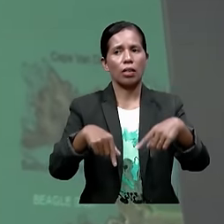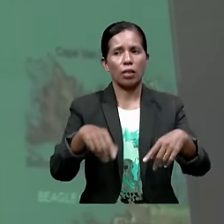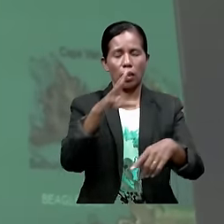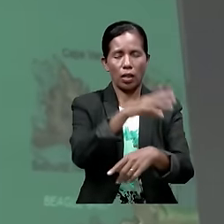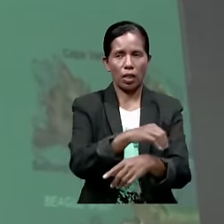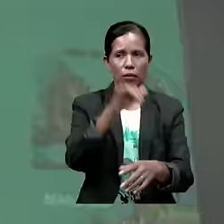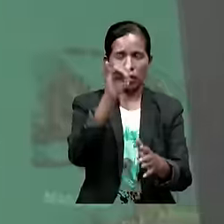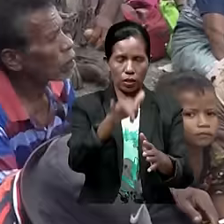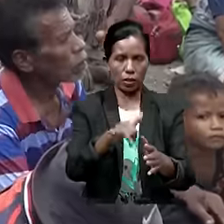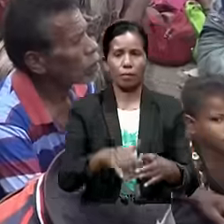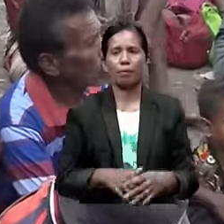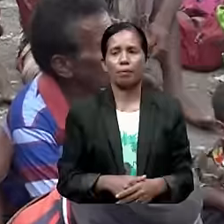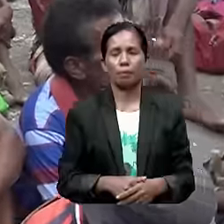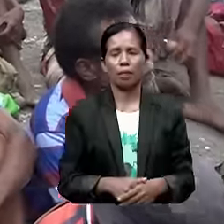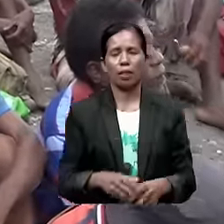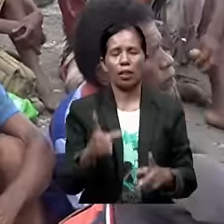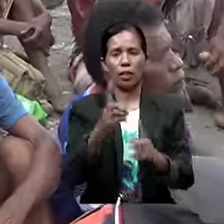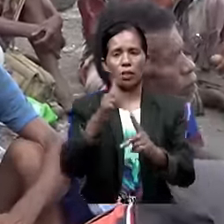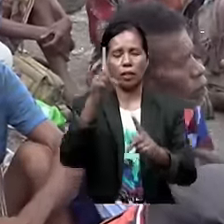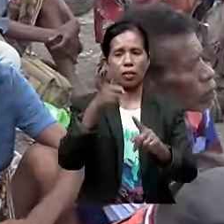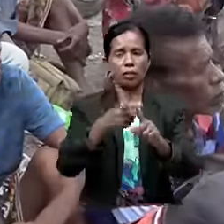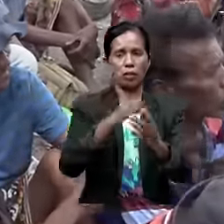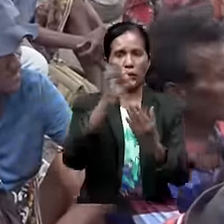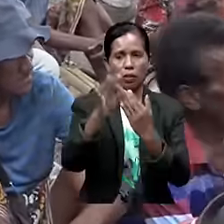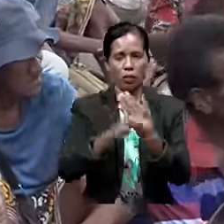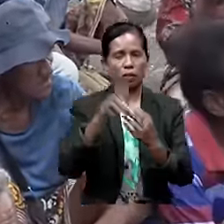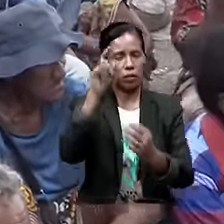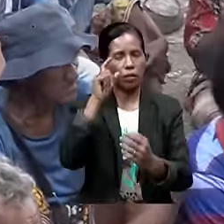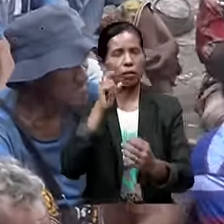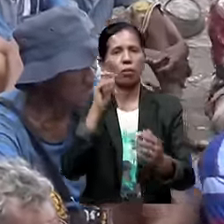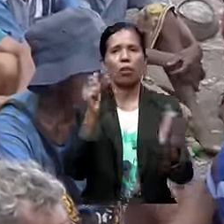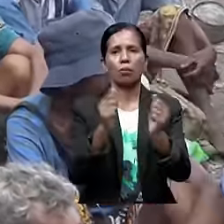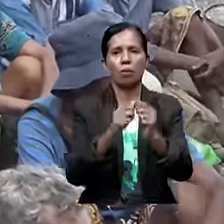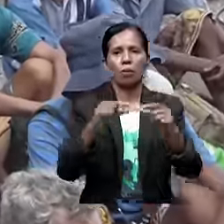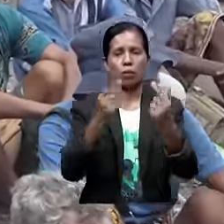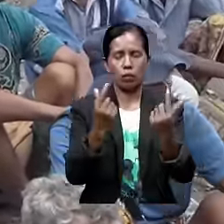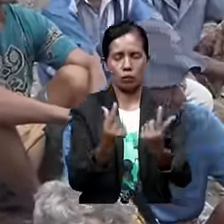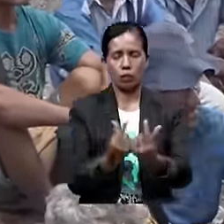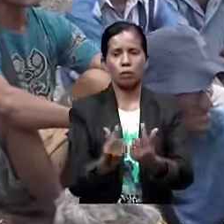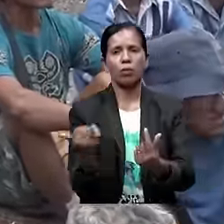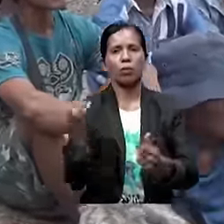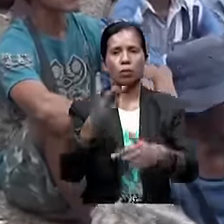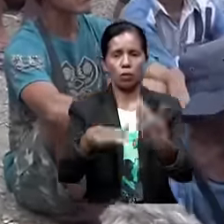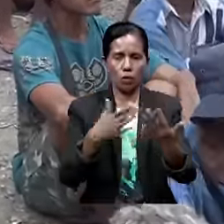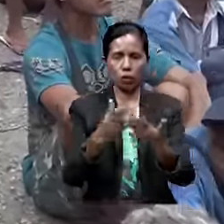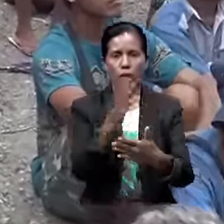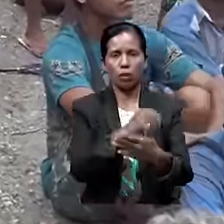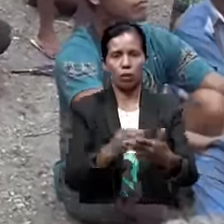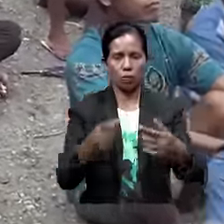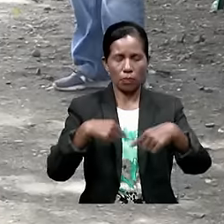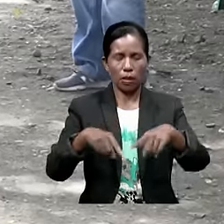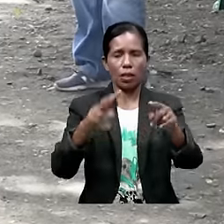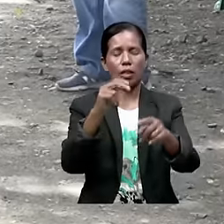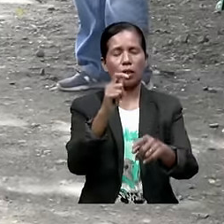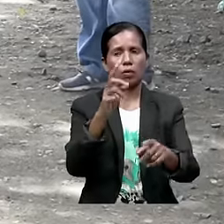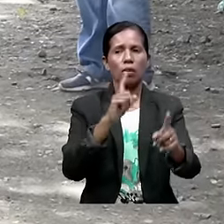nunatar. Nune, iha lorong ida fulan Fevereiro ne, Cairala Senana Guzmão hamutu ko ekipa negosiador fronteira terrestre, tumba naktuka ho di